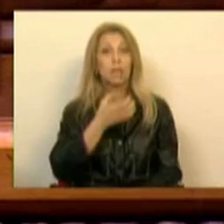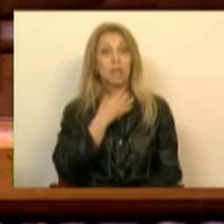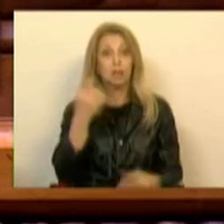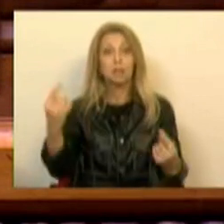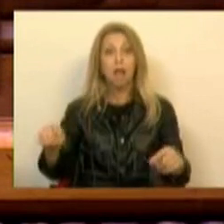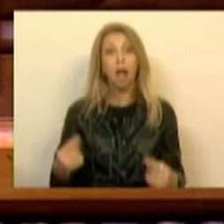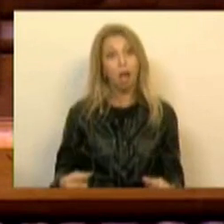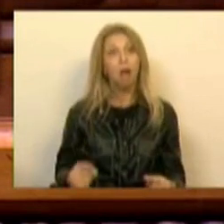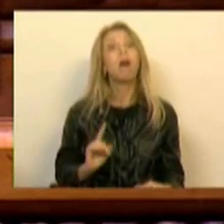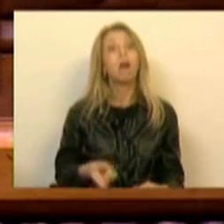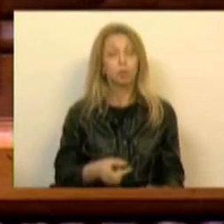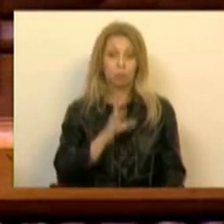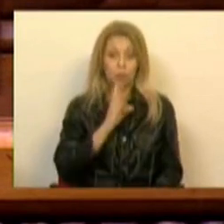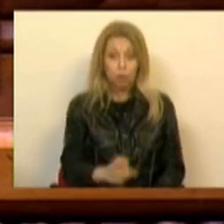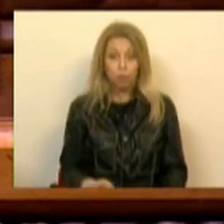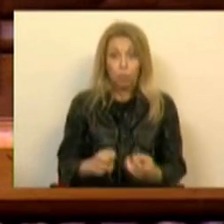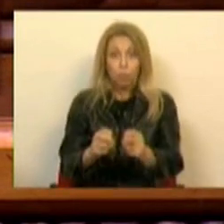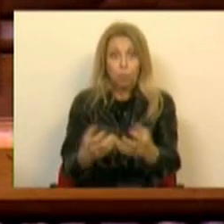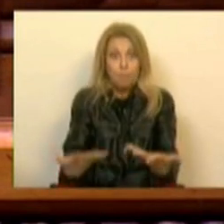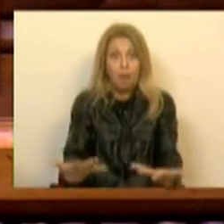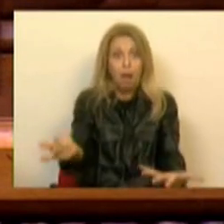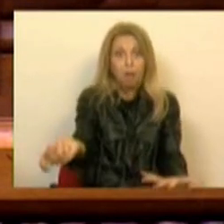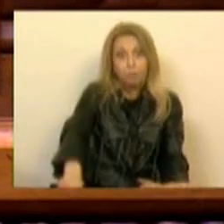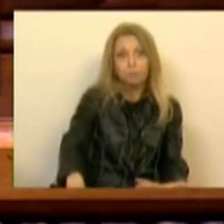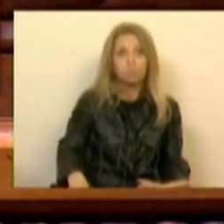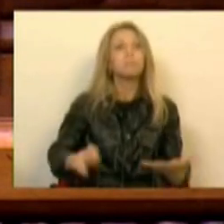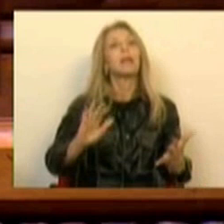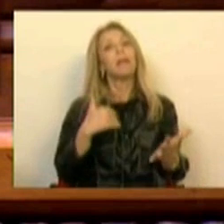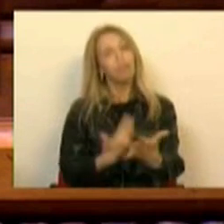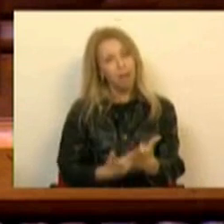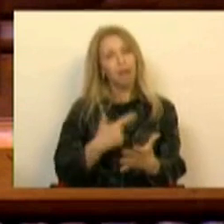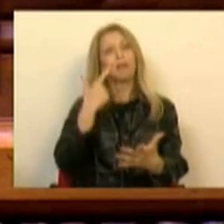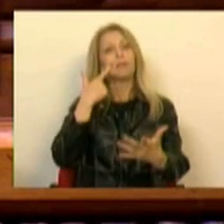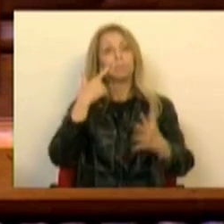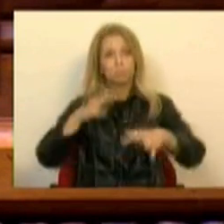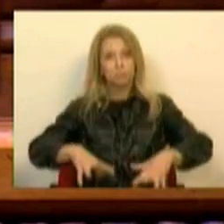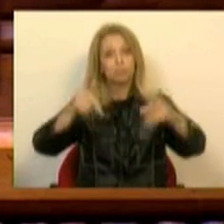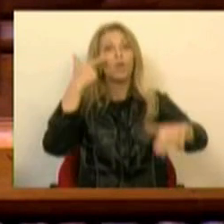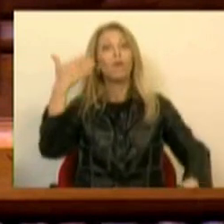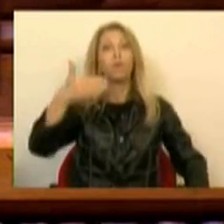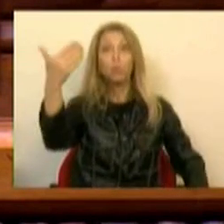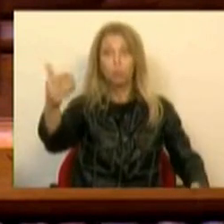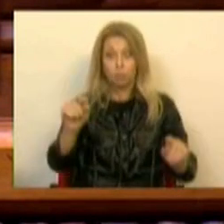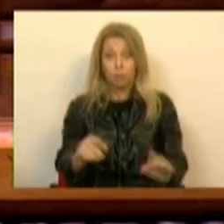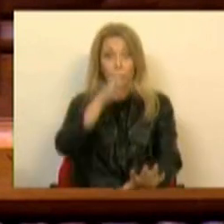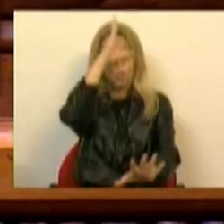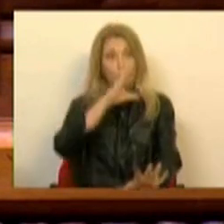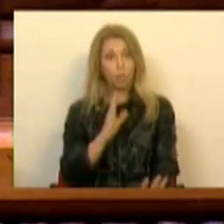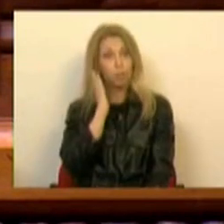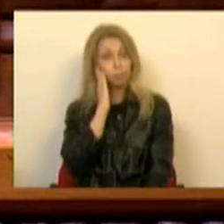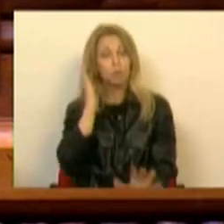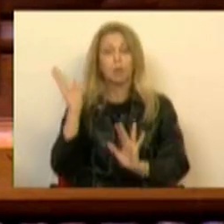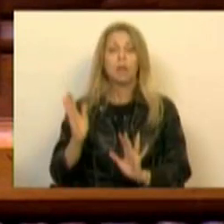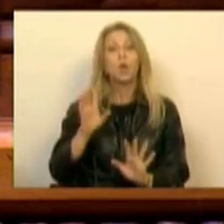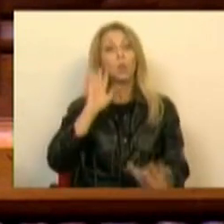que respondam aos problemas do presente e construam o futuro. Foi isso que este Governo fez ao longo do último